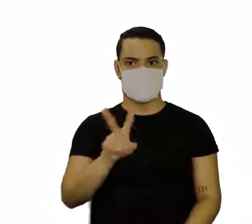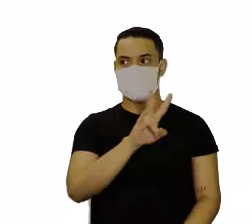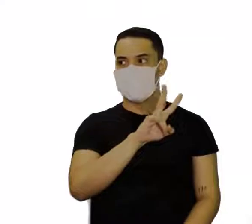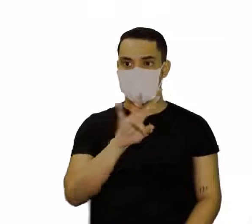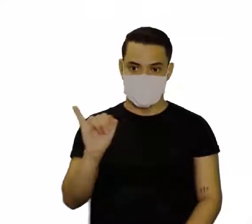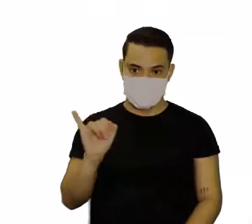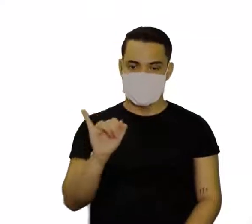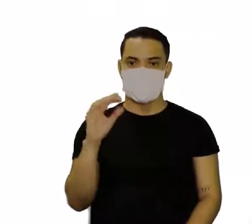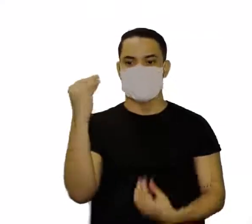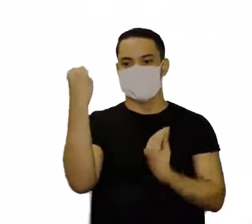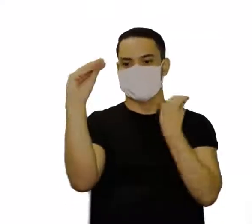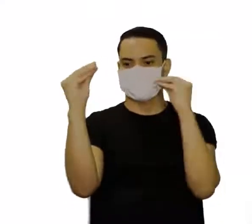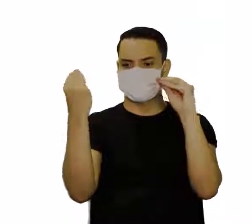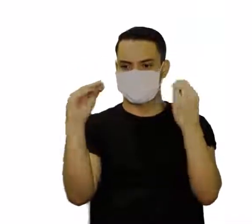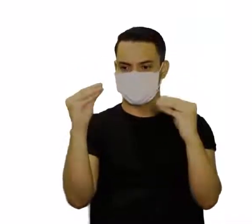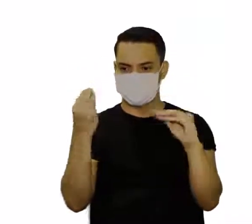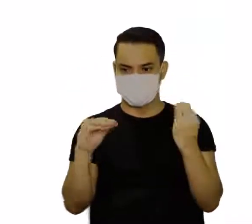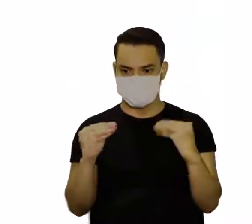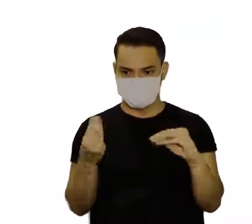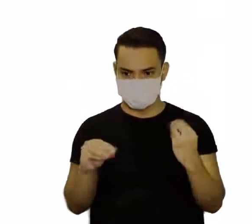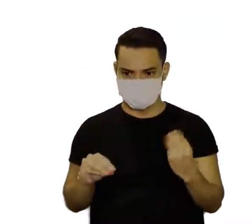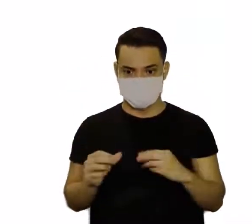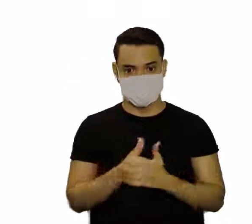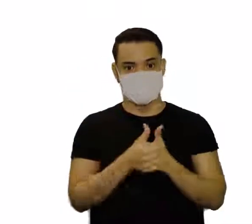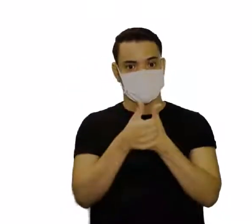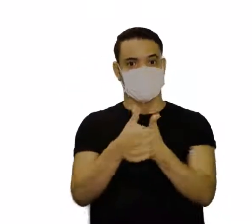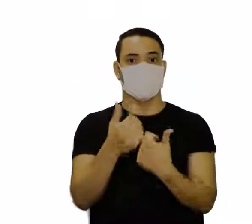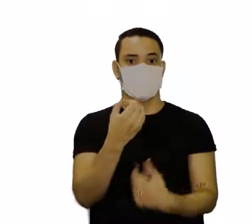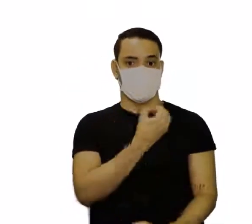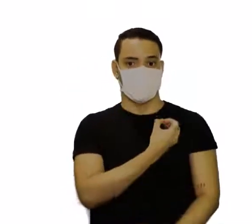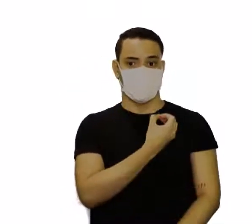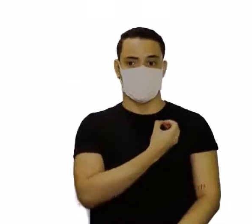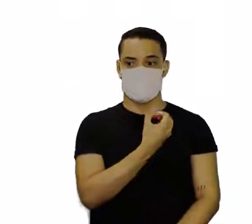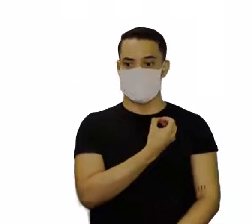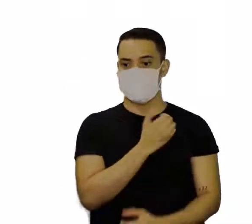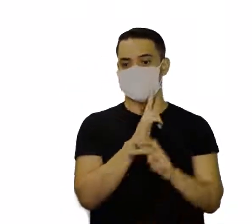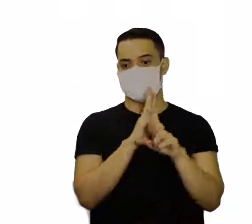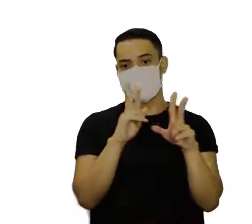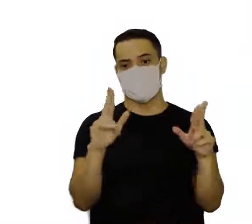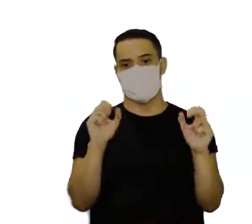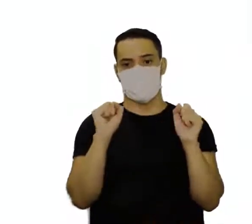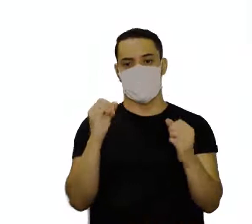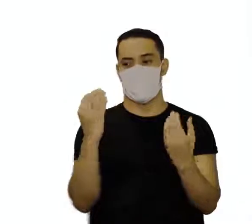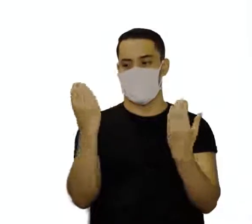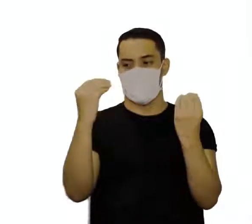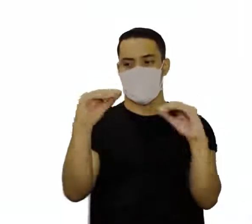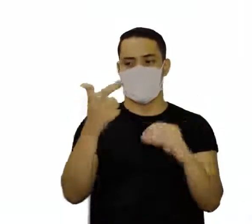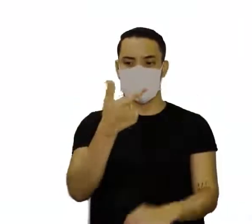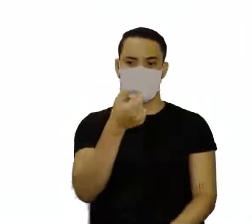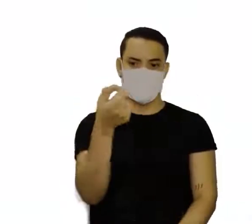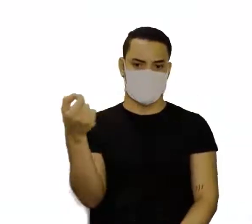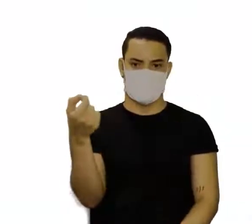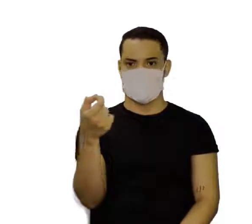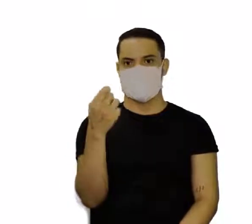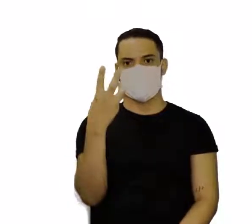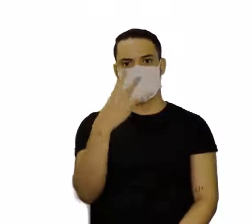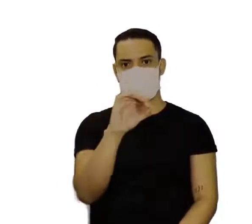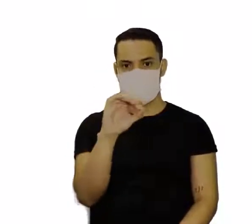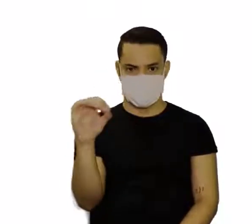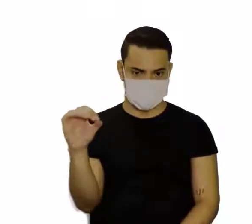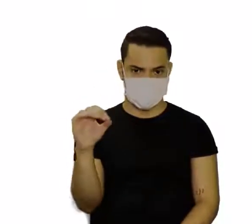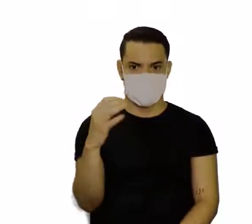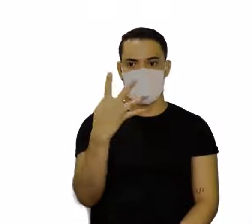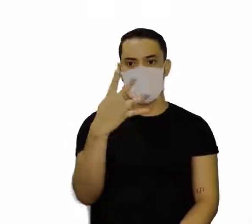vai colocando aí números diferentes. Pode colocar 200 volts, 220,